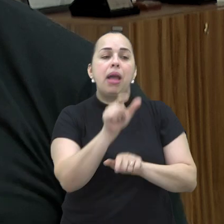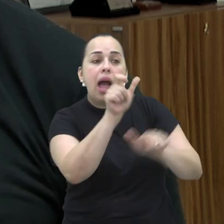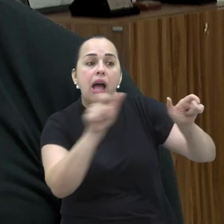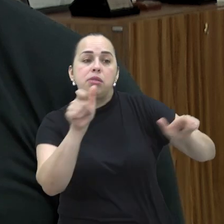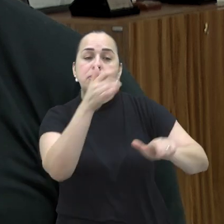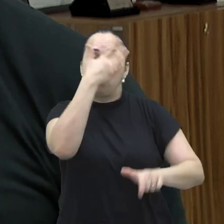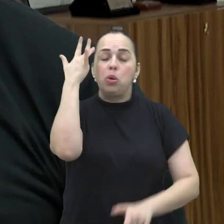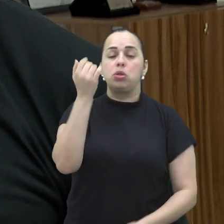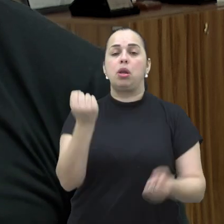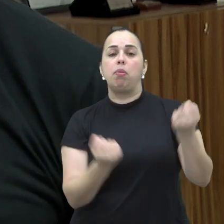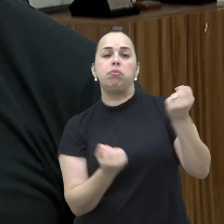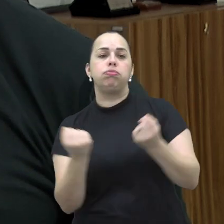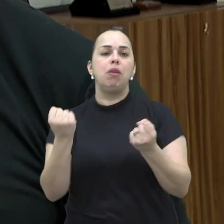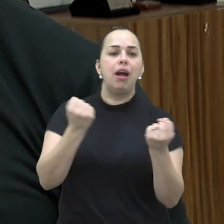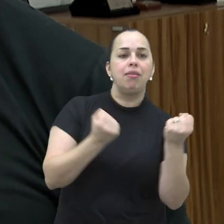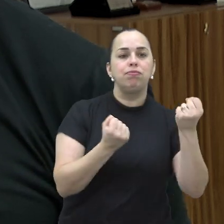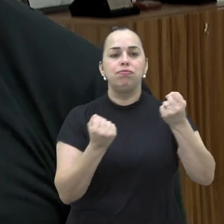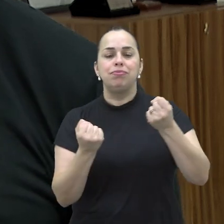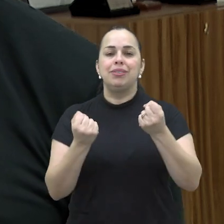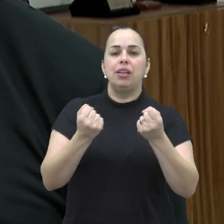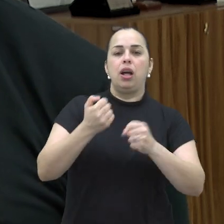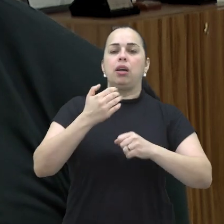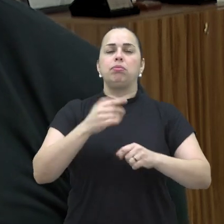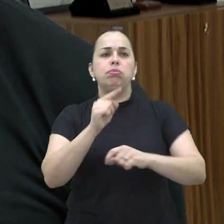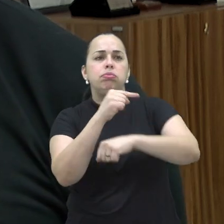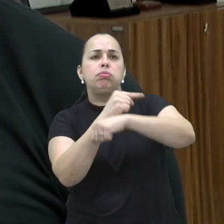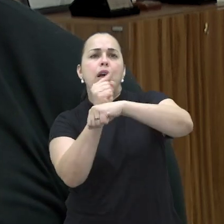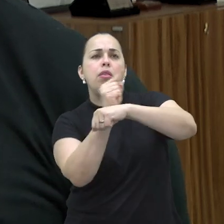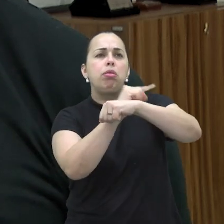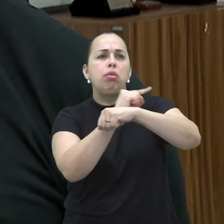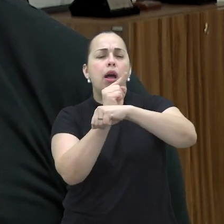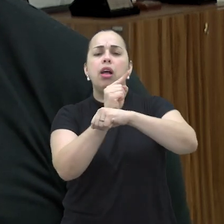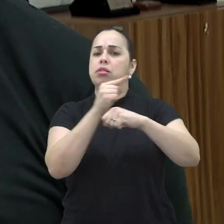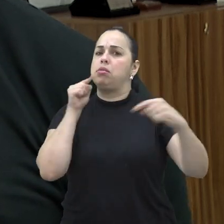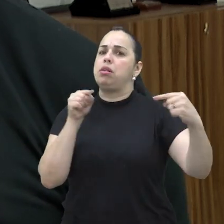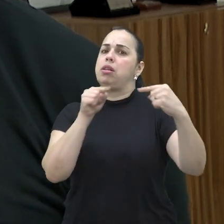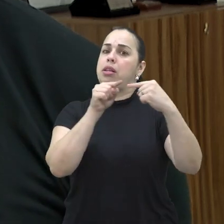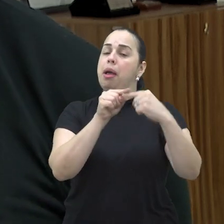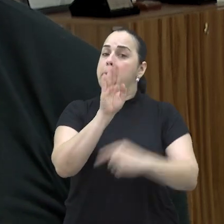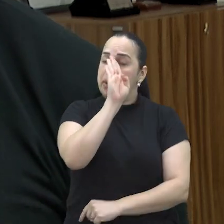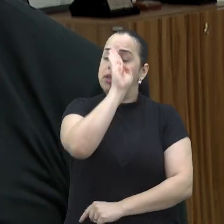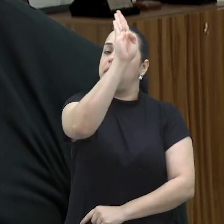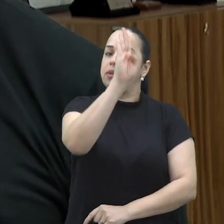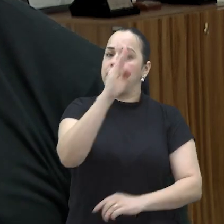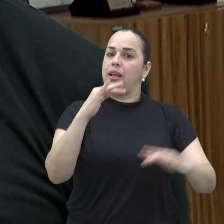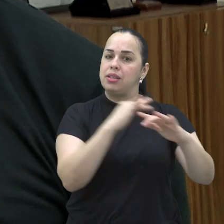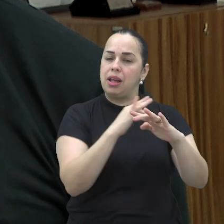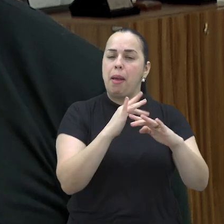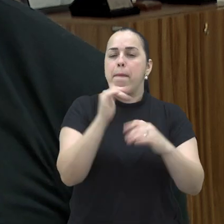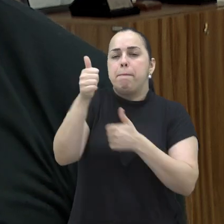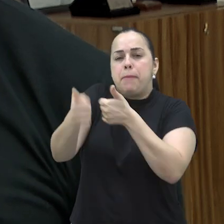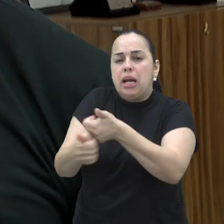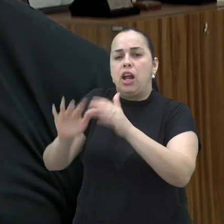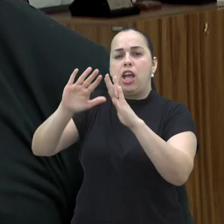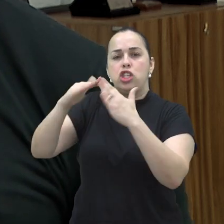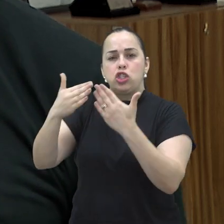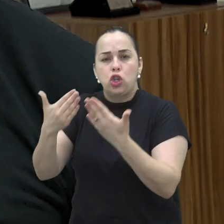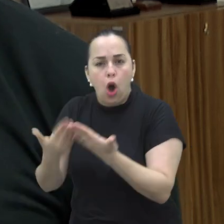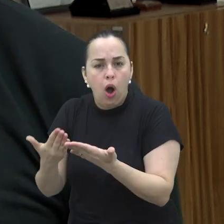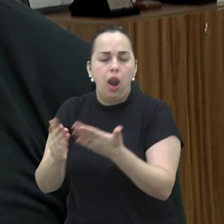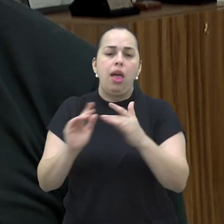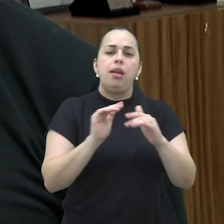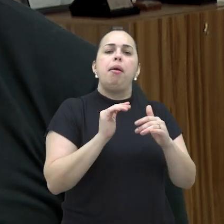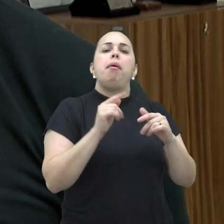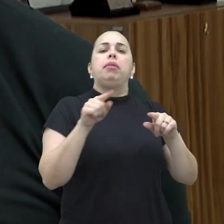dos usuários, dos motoristas, de praticar a velocidade adequada, principalmente em ambientes urbanos, porta de escola,